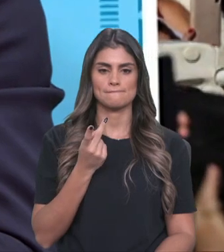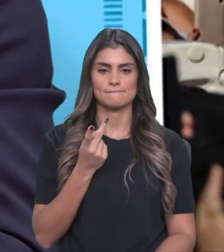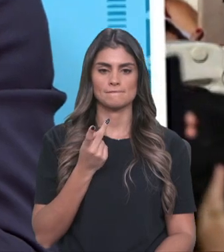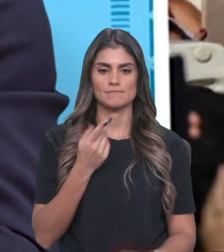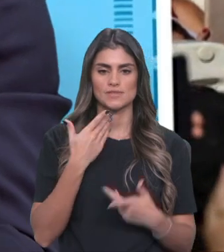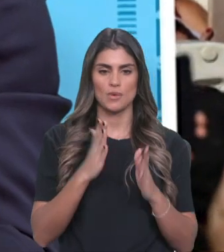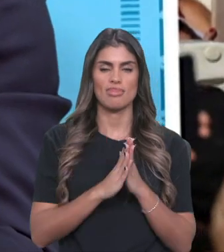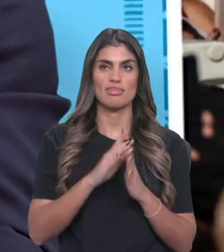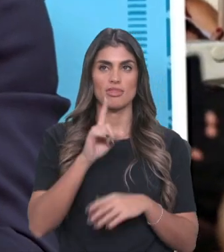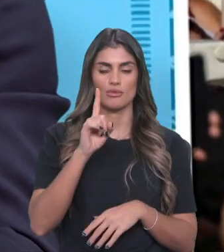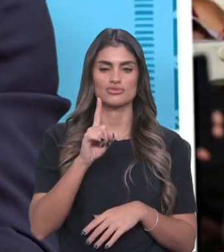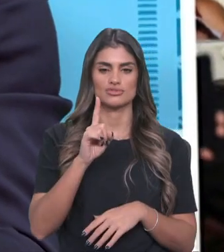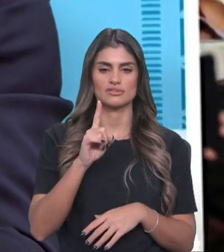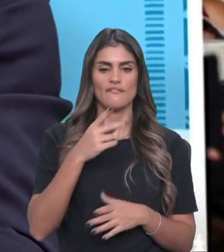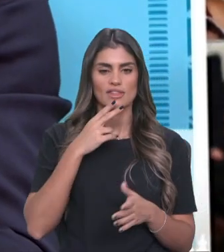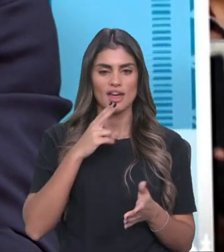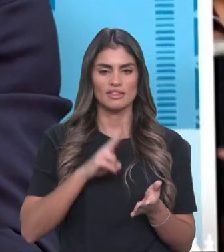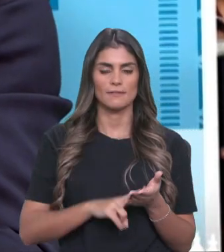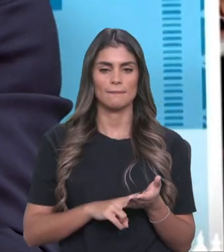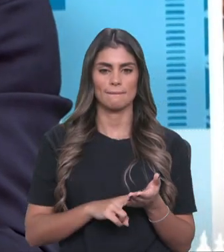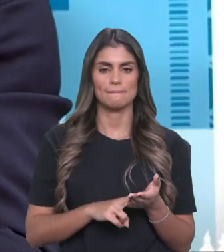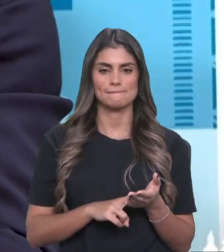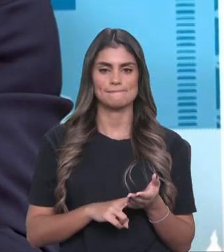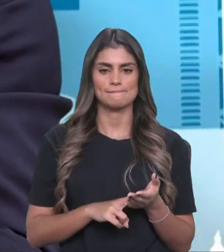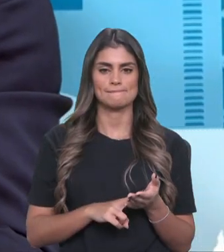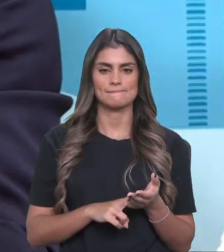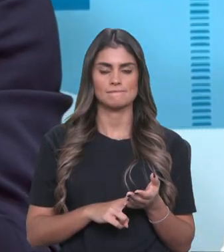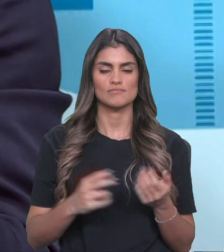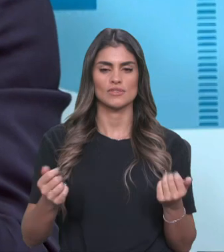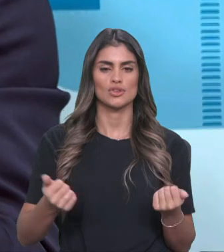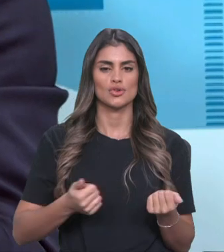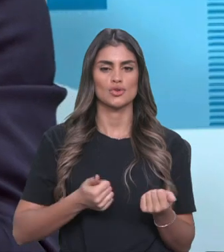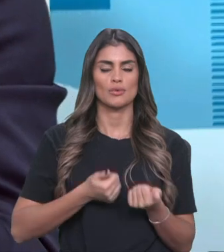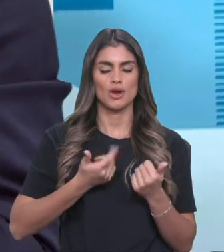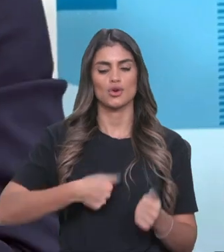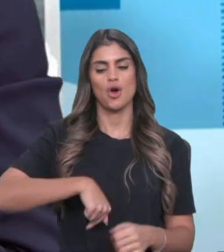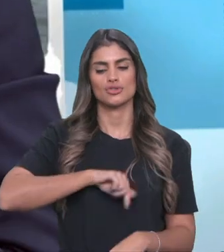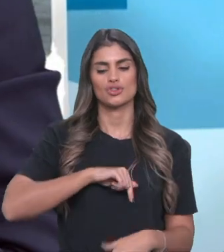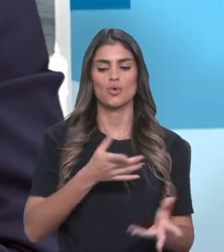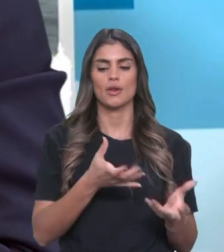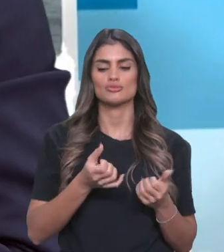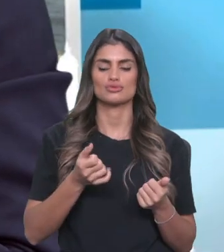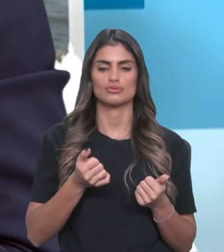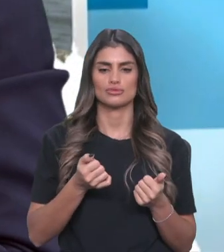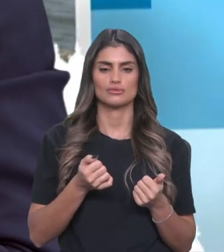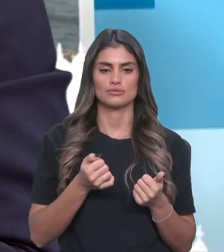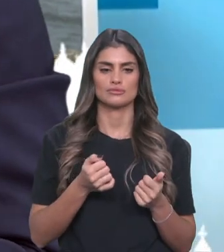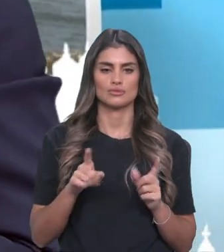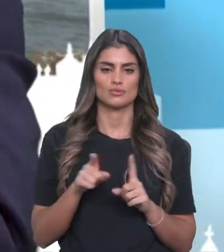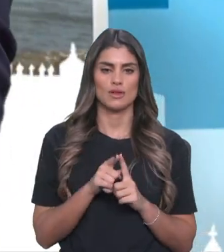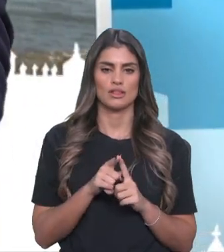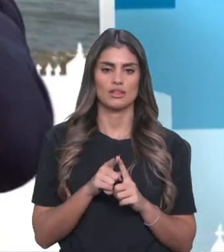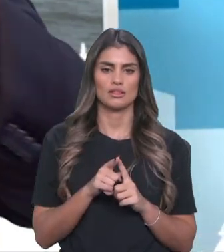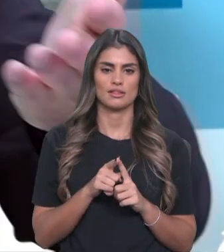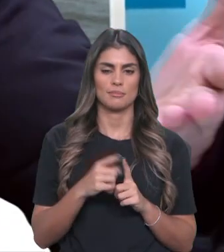e verdade. E o bem que na Eucaristia nós acolhemos como graça e dom